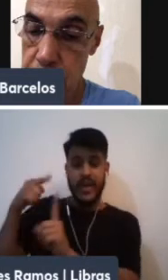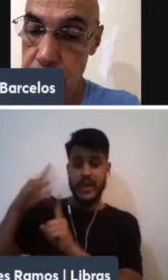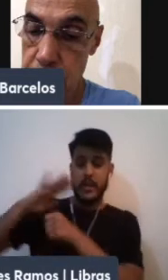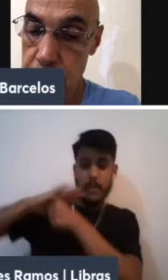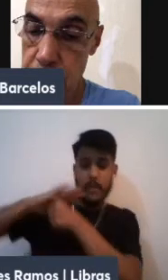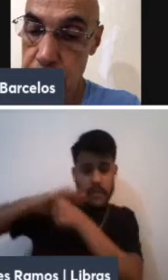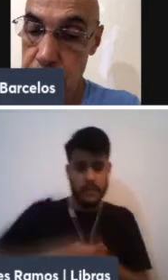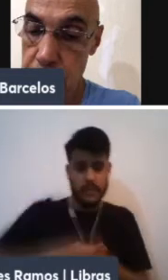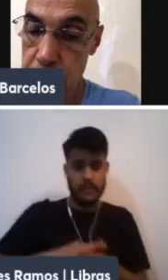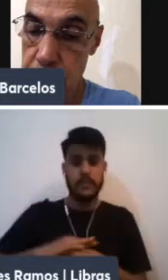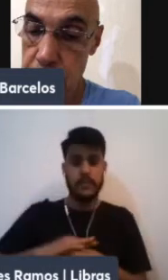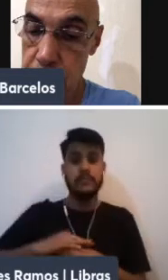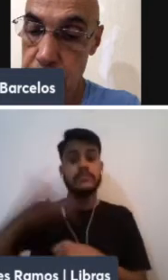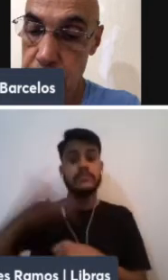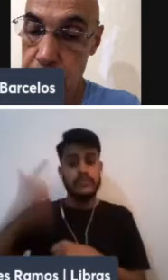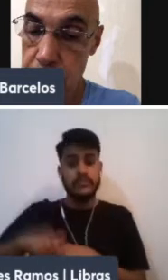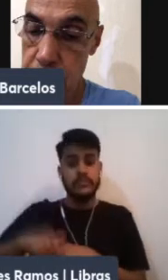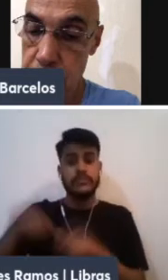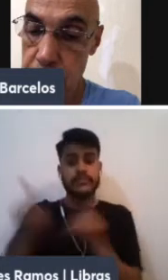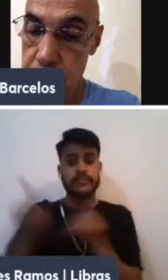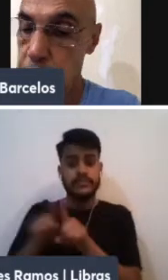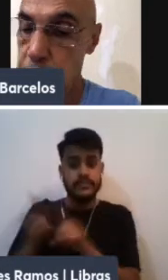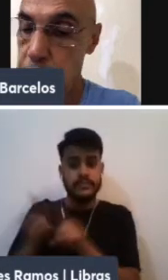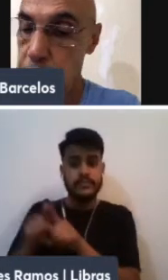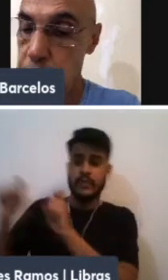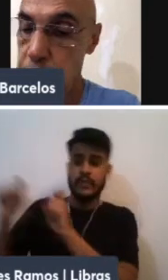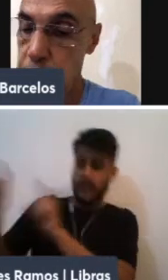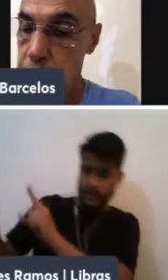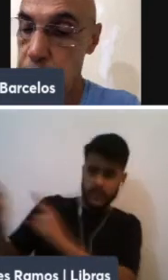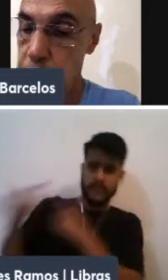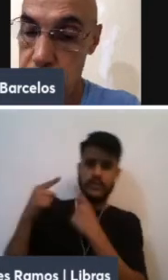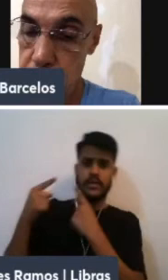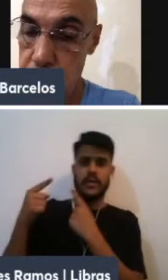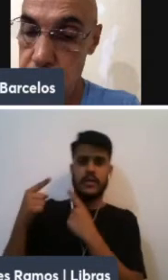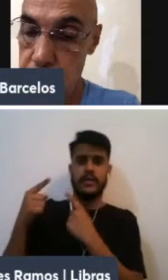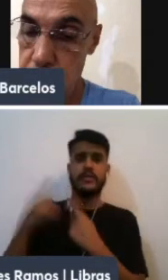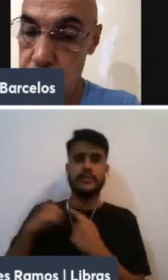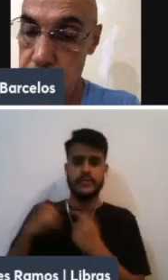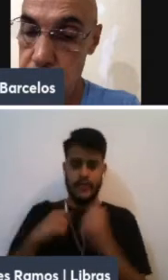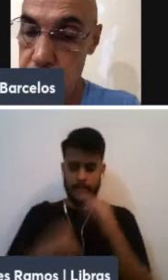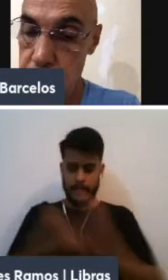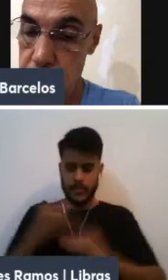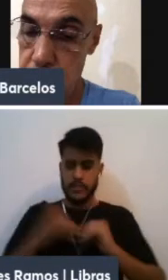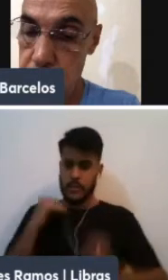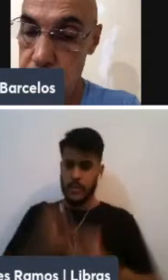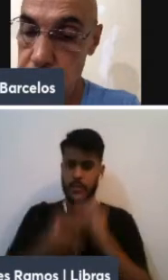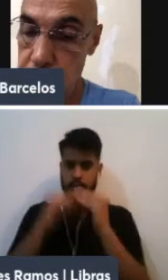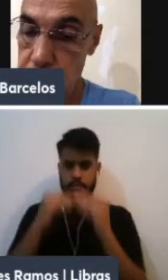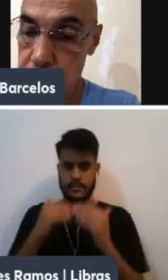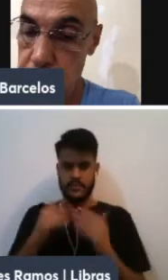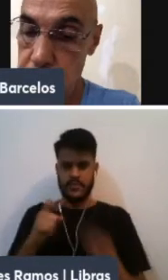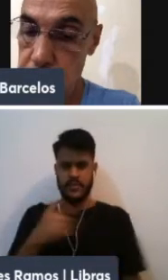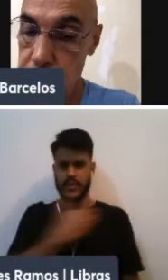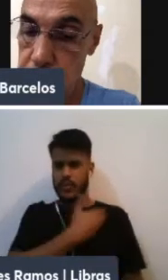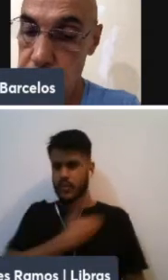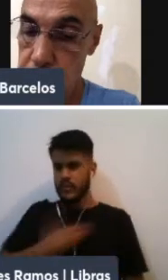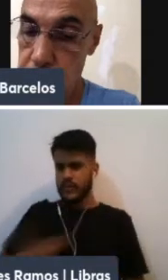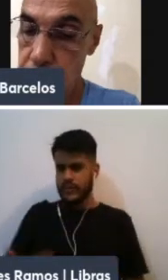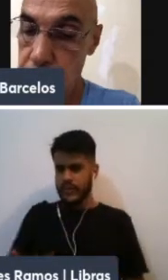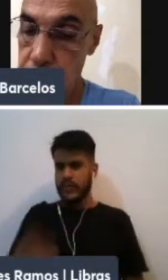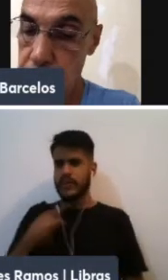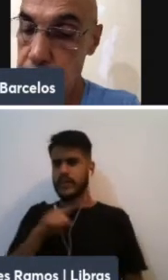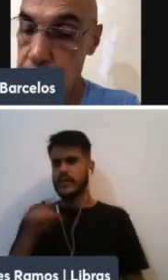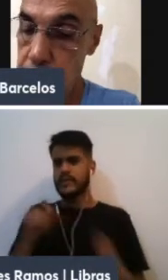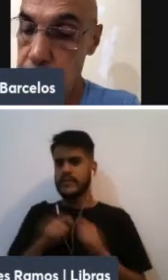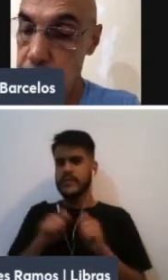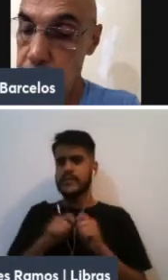ataca a produção mais progressista. Né? O Estado, o que ele está fazendo? Um